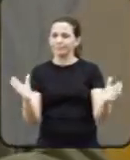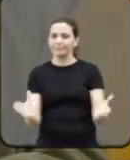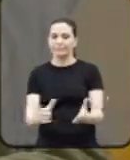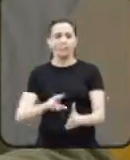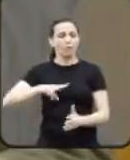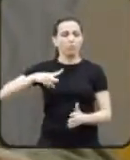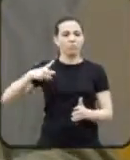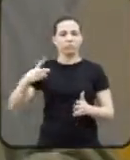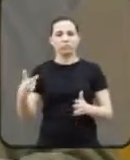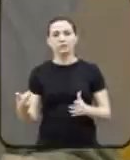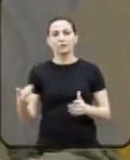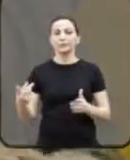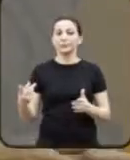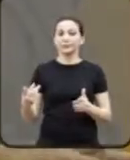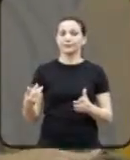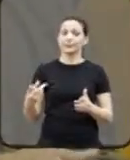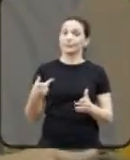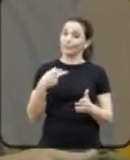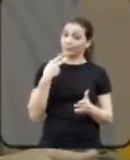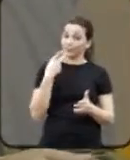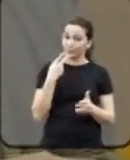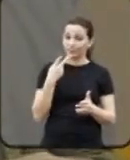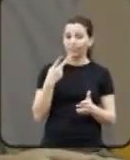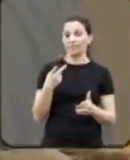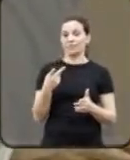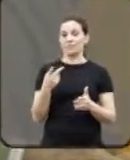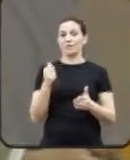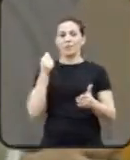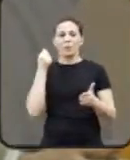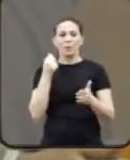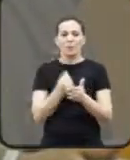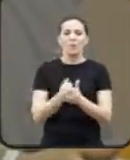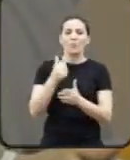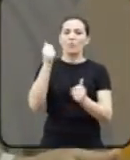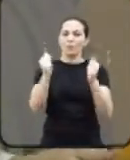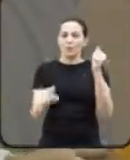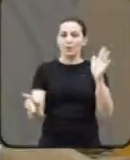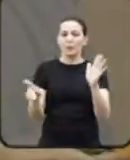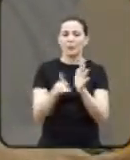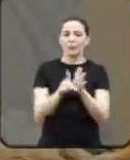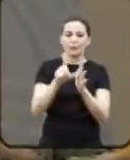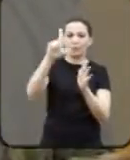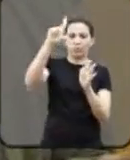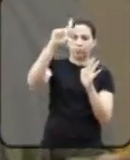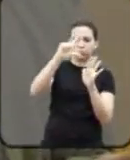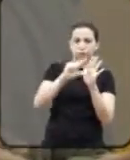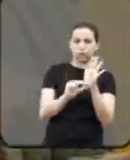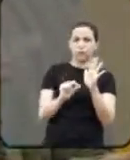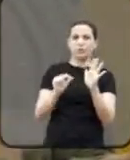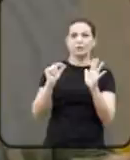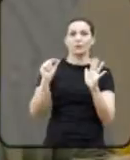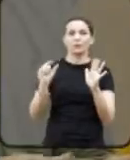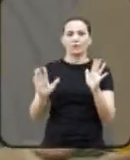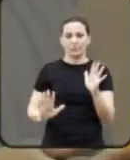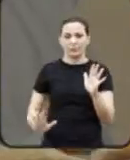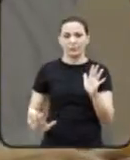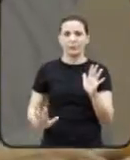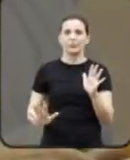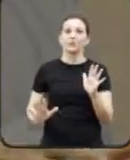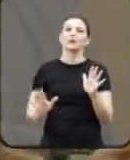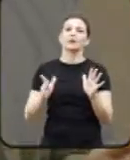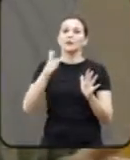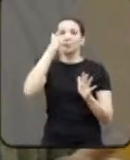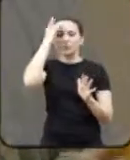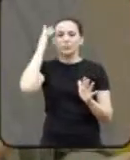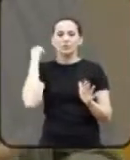coletivo, incentivou exatamente ao contrário. Compre seu carro, eu vou facilitar, vou baixar o preço